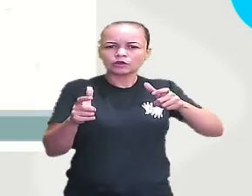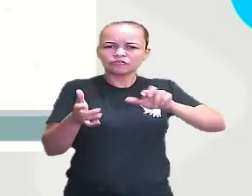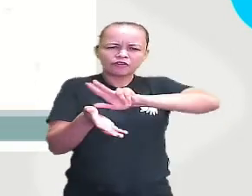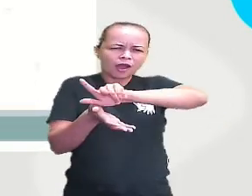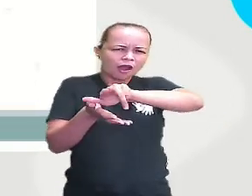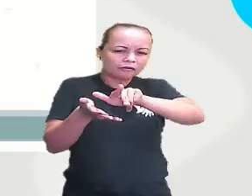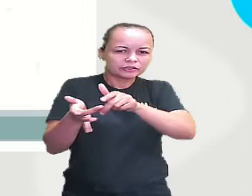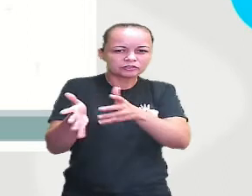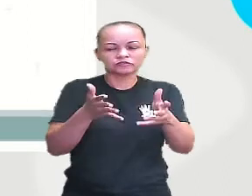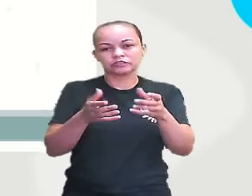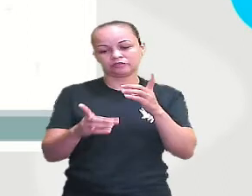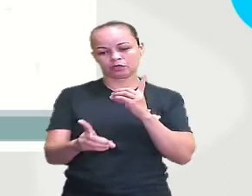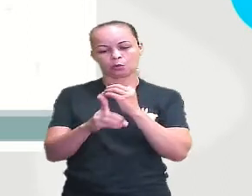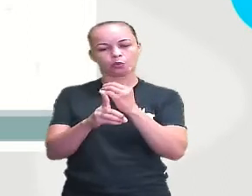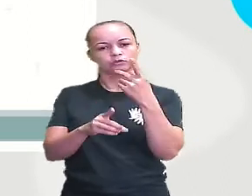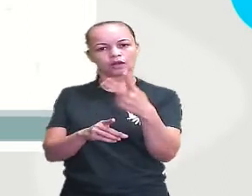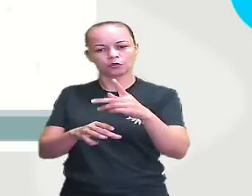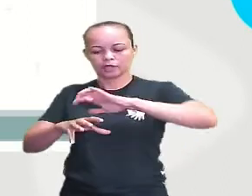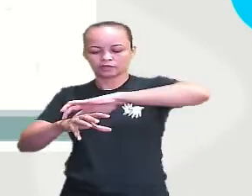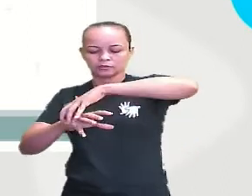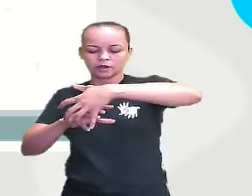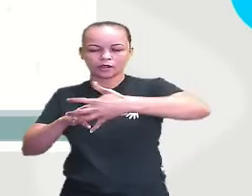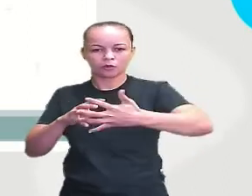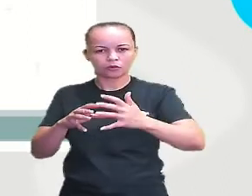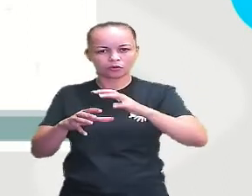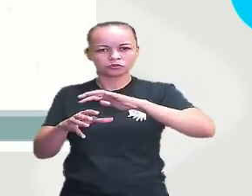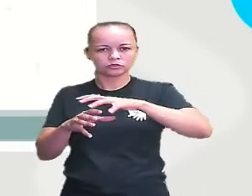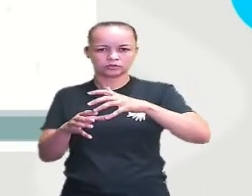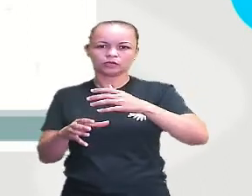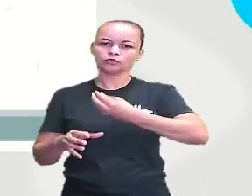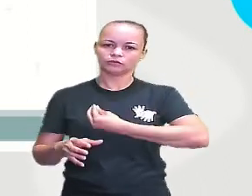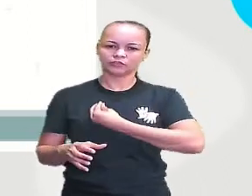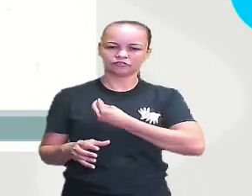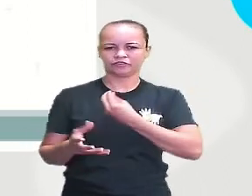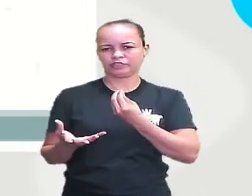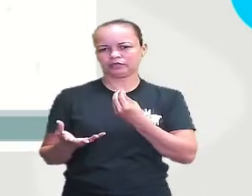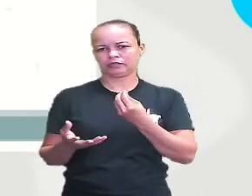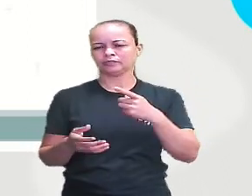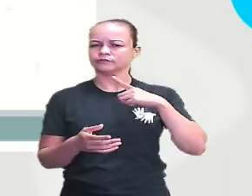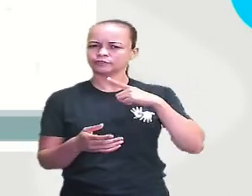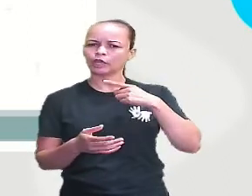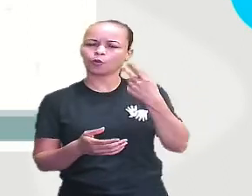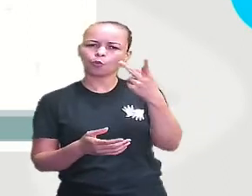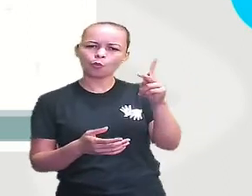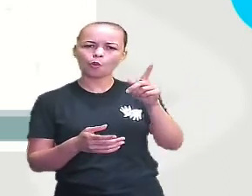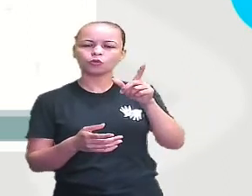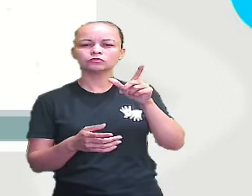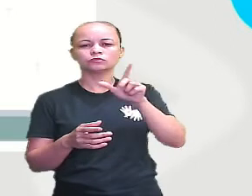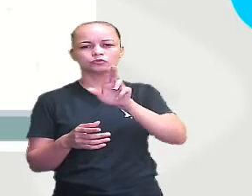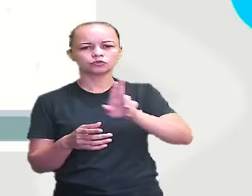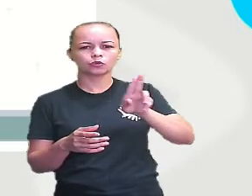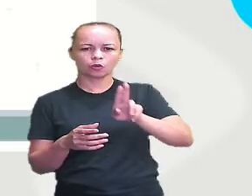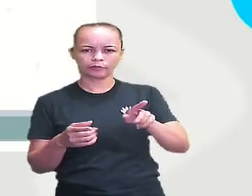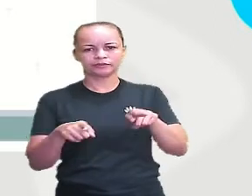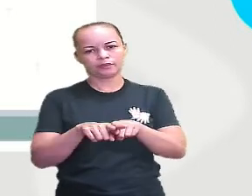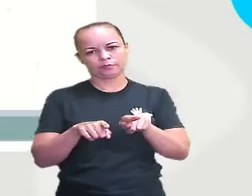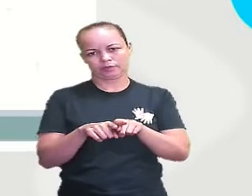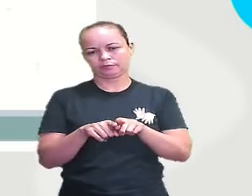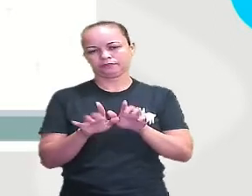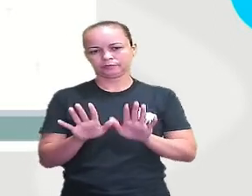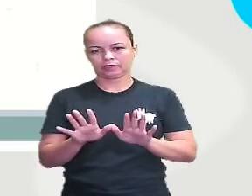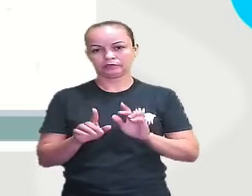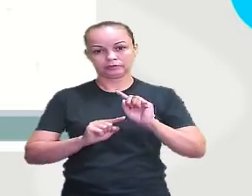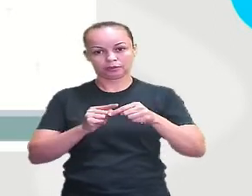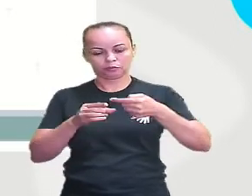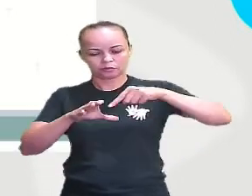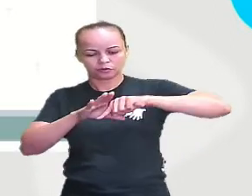encontrar na crosta terrestre, que a gente conhece com outro nome também. Mas eu não vou dar spoiler, porque a gente vai aprofundar já mais um pouquinho sobre isso.